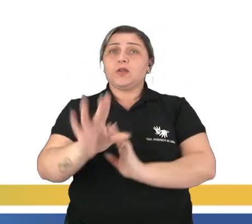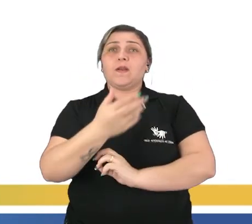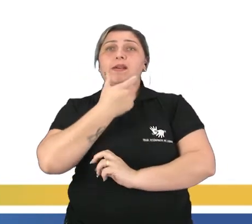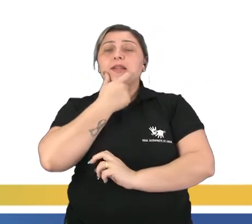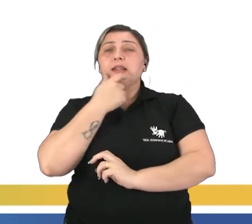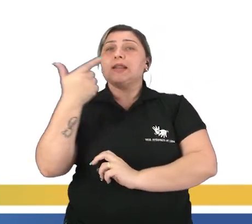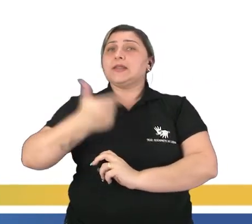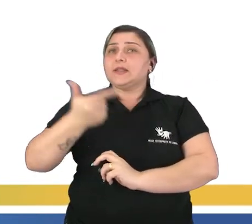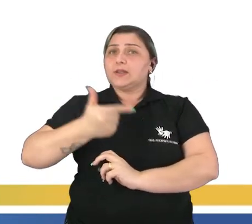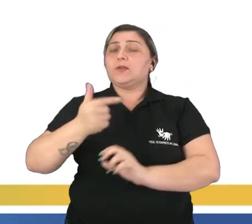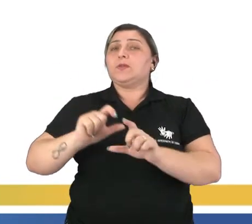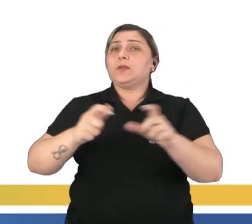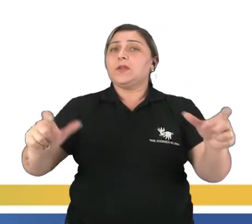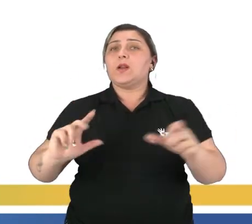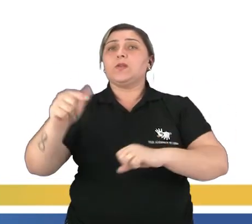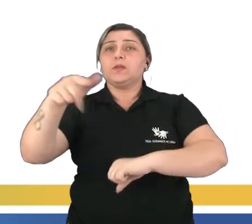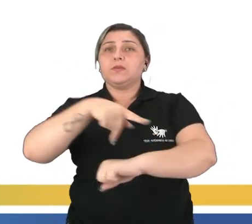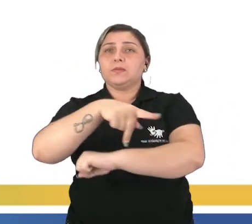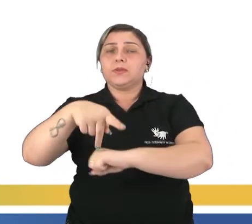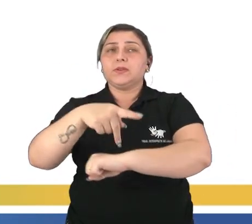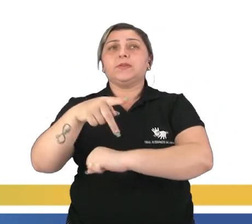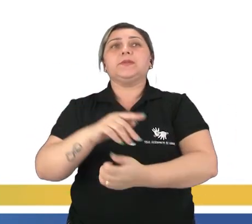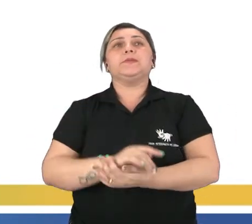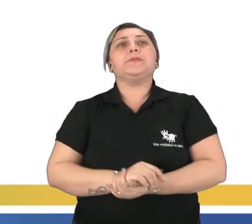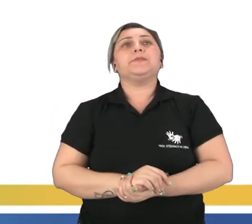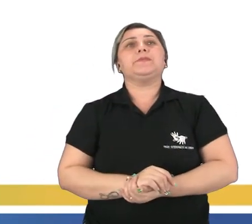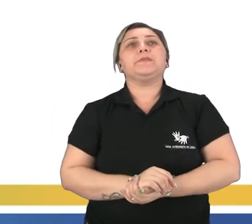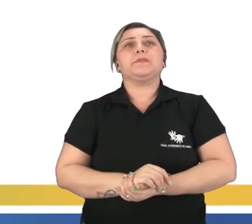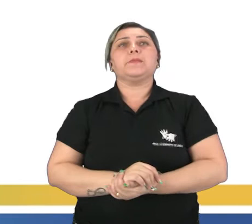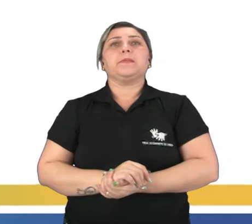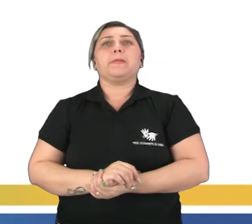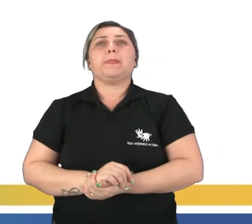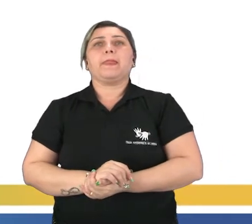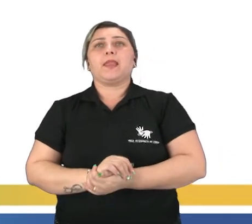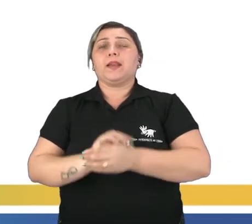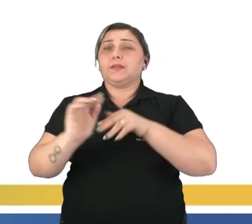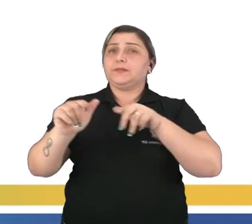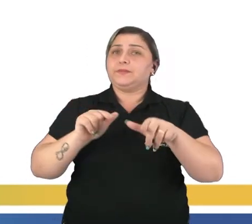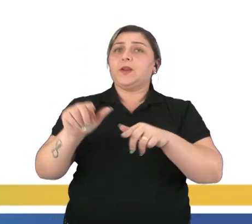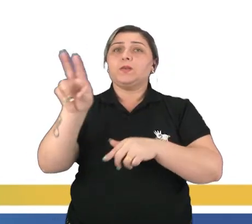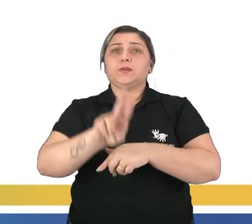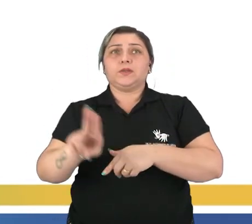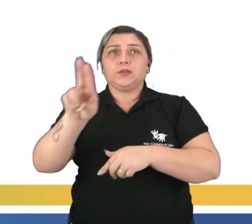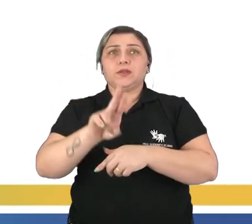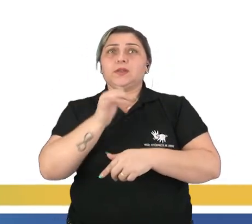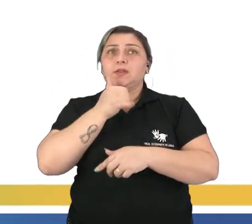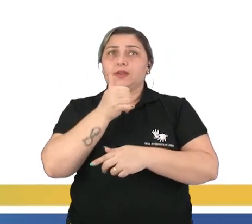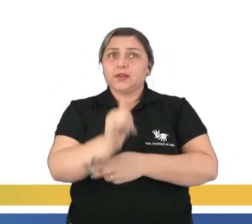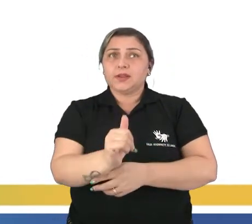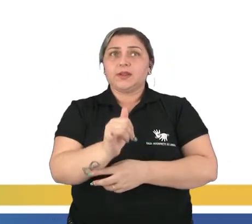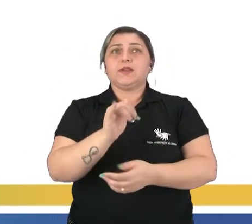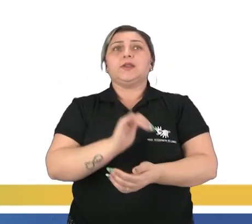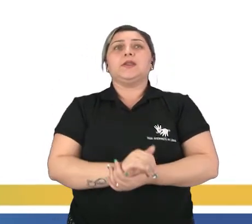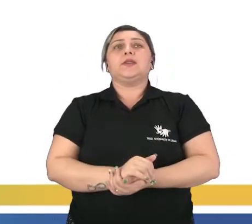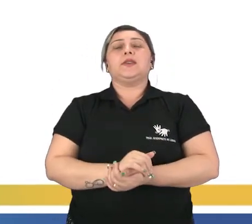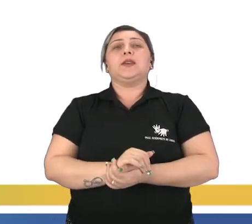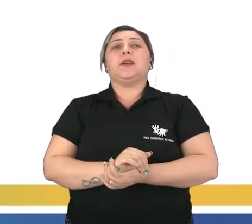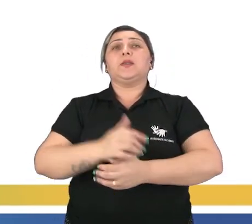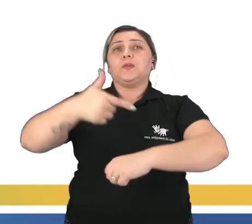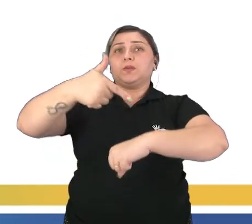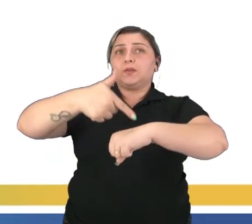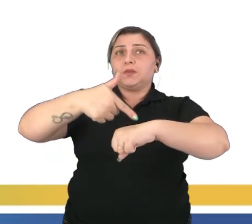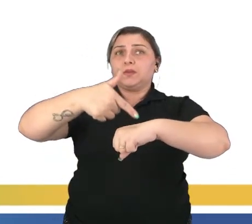Inglaterra, nessa segunda foi expandida aos demais países. O emprego do aço, a utilização da energia elétrica e dos